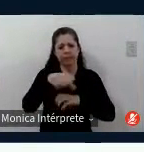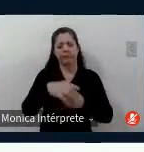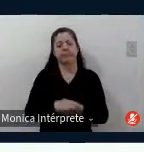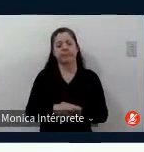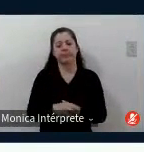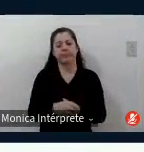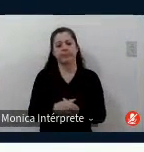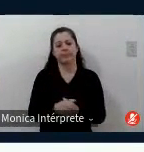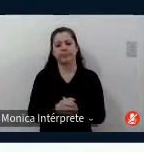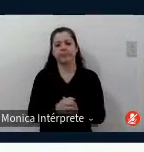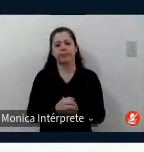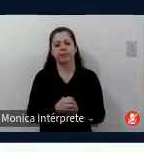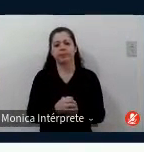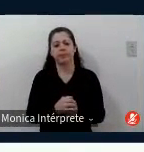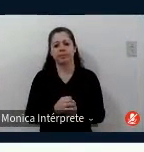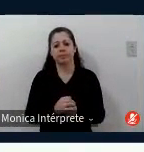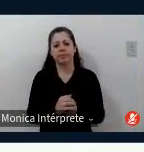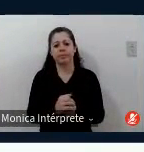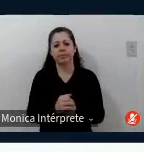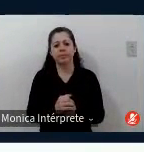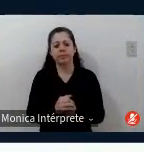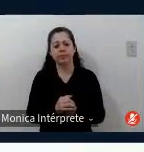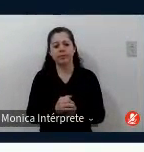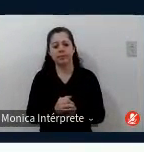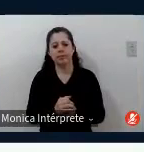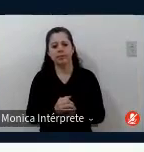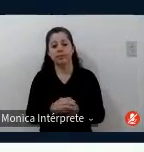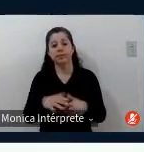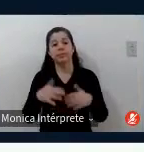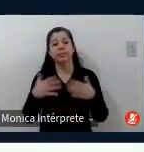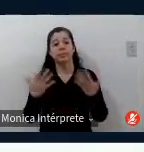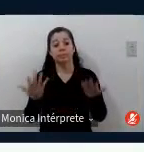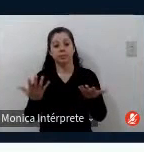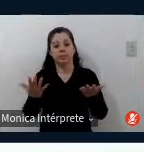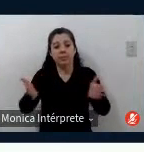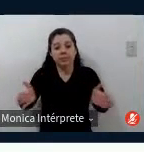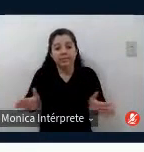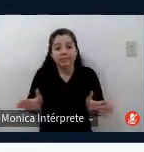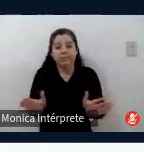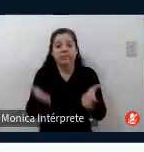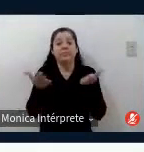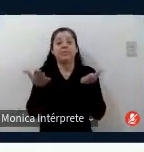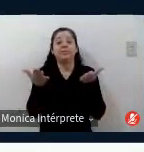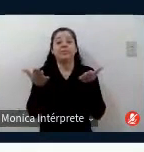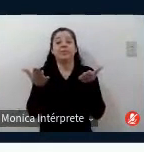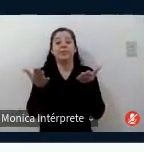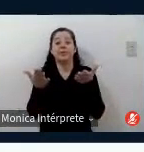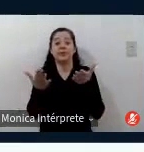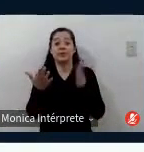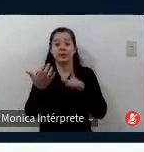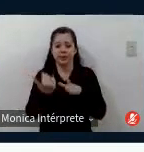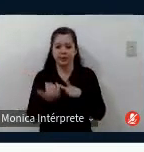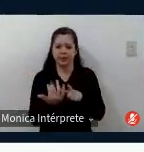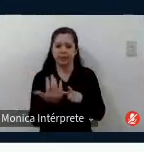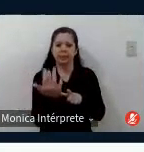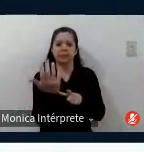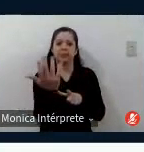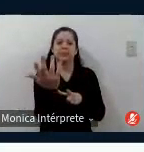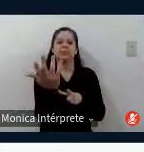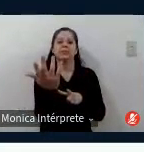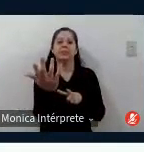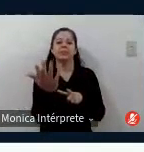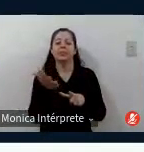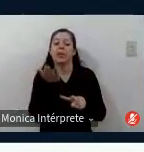nessa perspectiva do território. Então, incentivando a produção e os consumos locais,